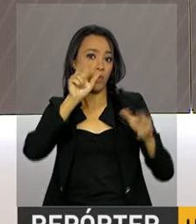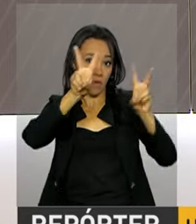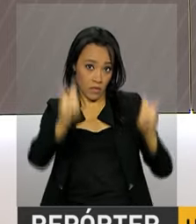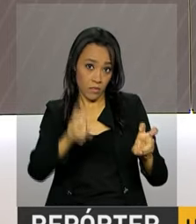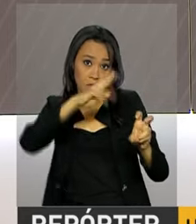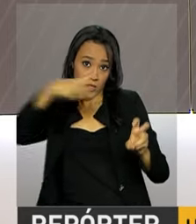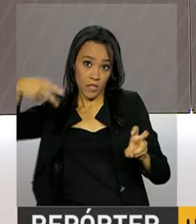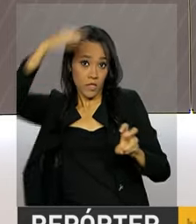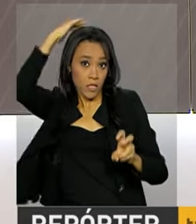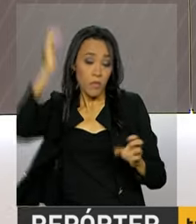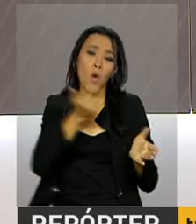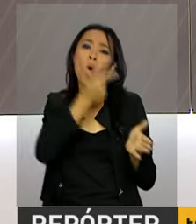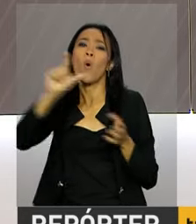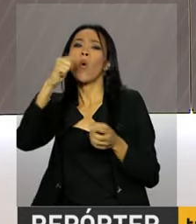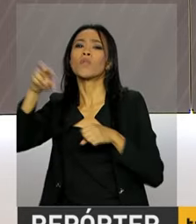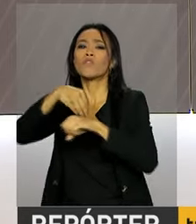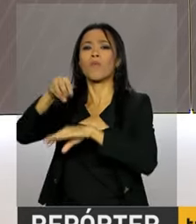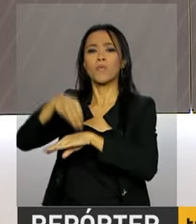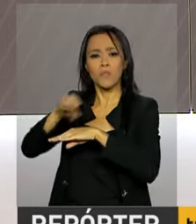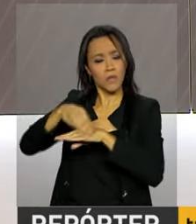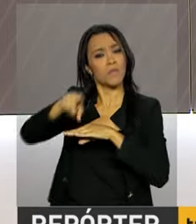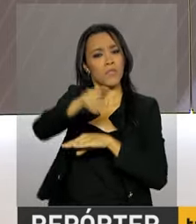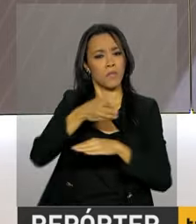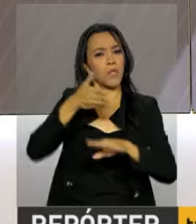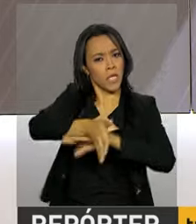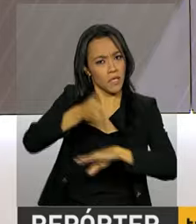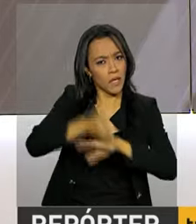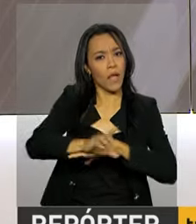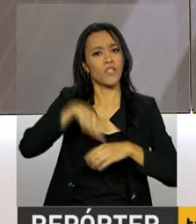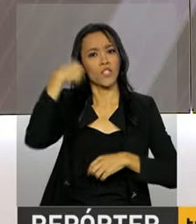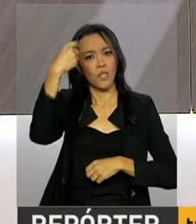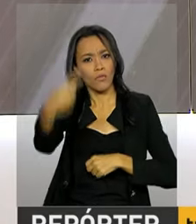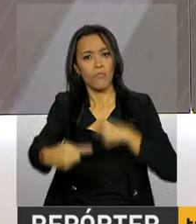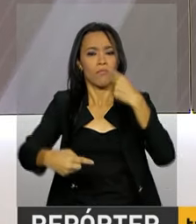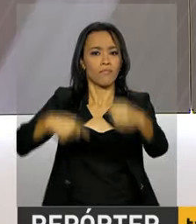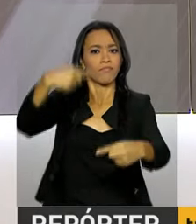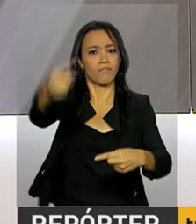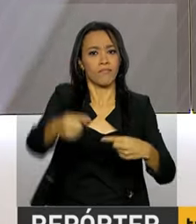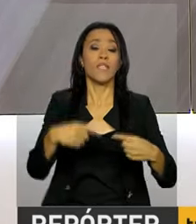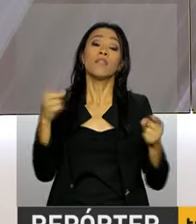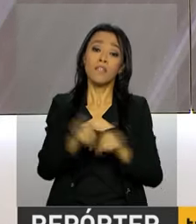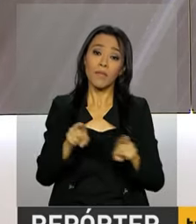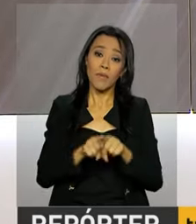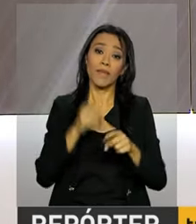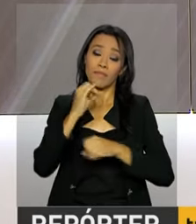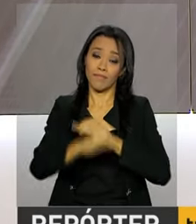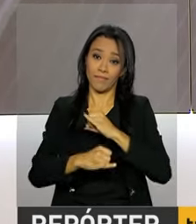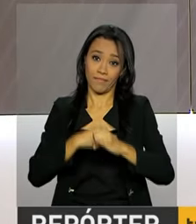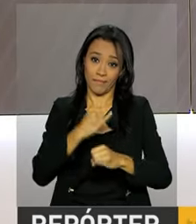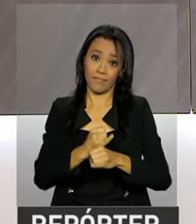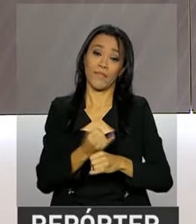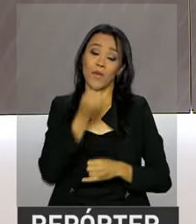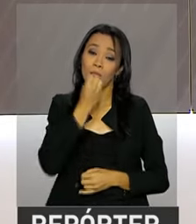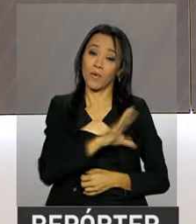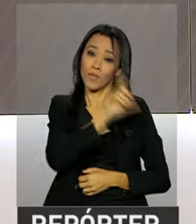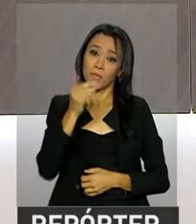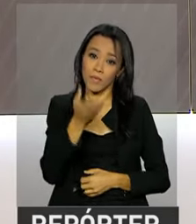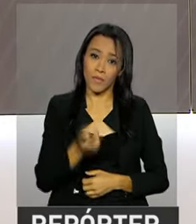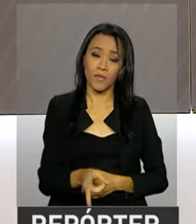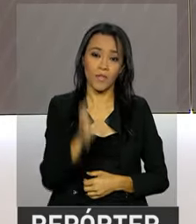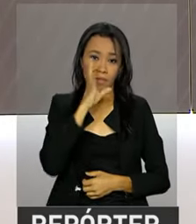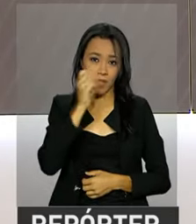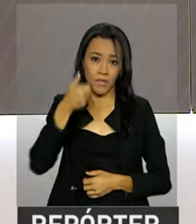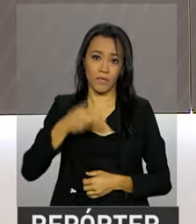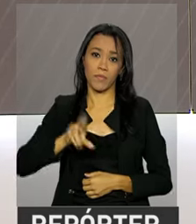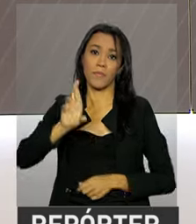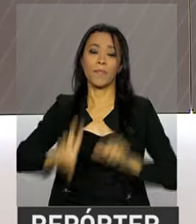Michel Temer outras notícias você acompanha nos nossos boletins de hora em hora e também em nossas redes sociais um bom dia para você e continue com